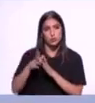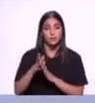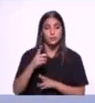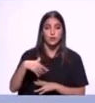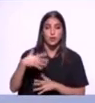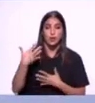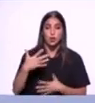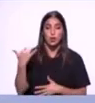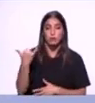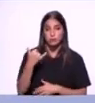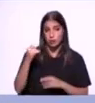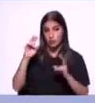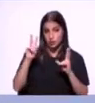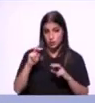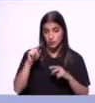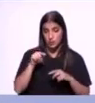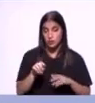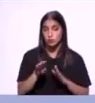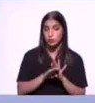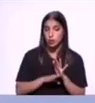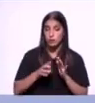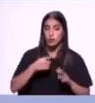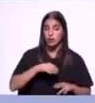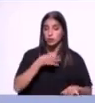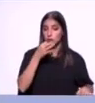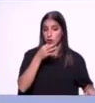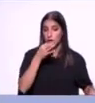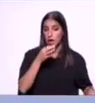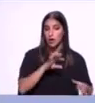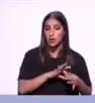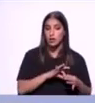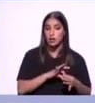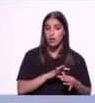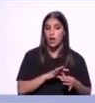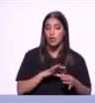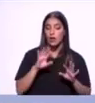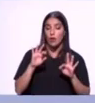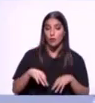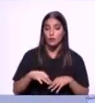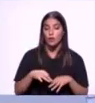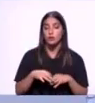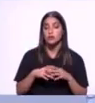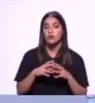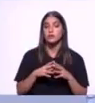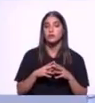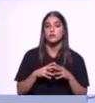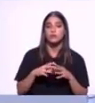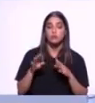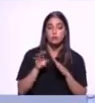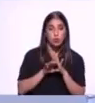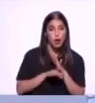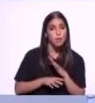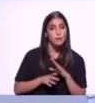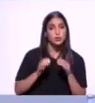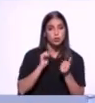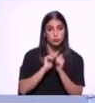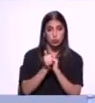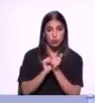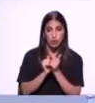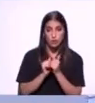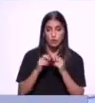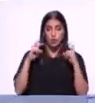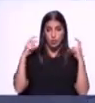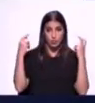O segundo tema deste programa, vamos falar sobre o fim anunciado dos programas desportivos com adeptos, ou